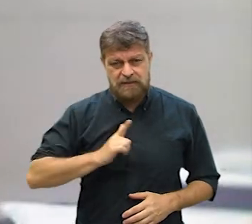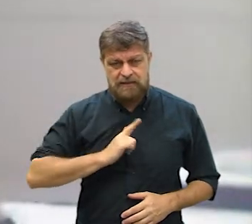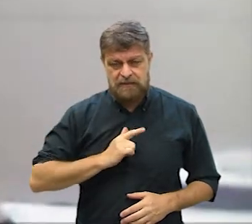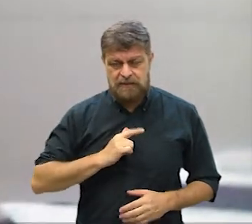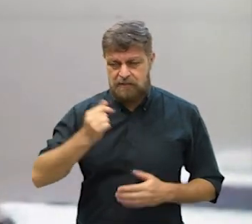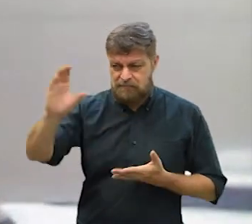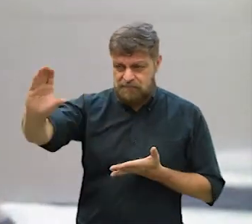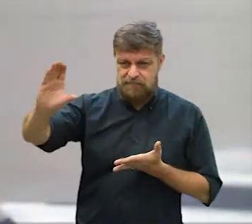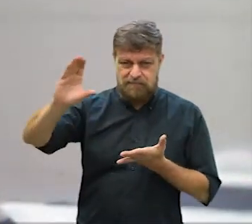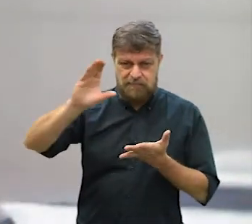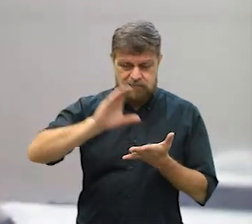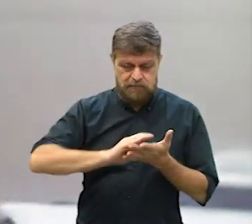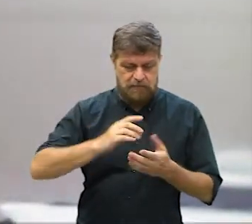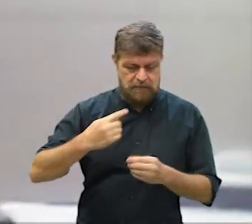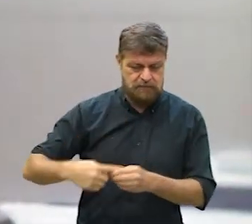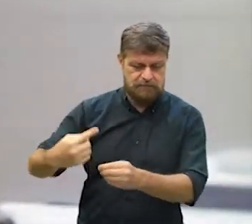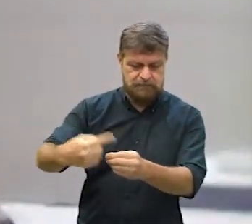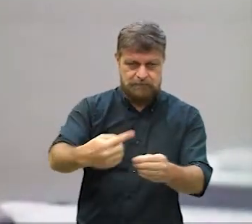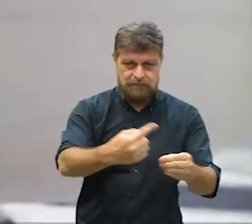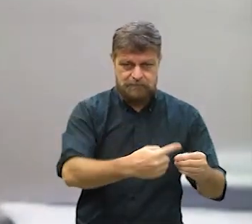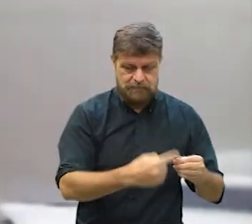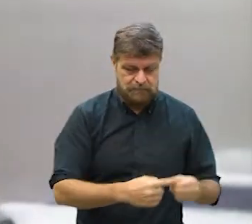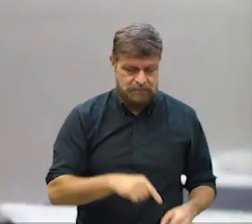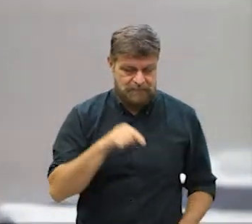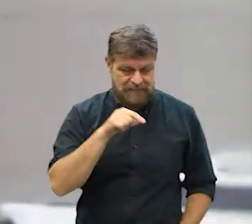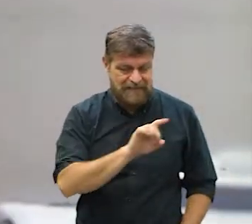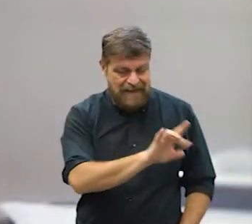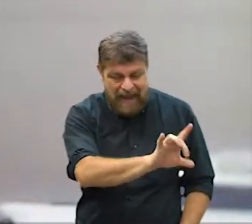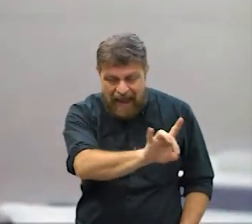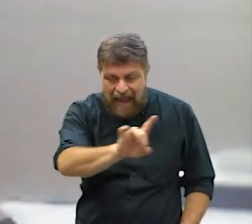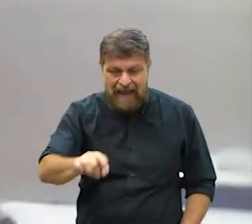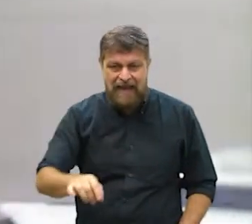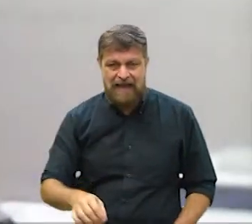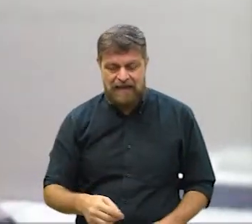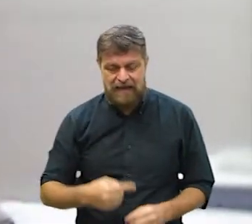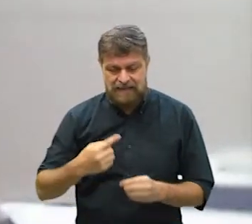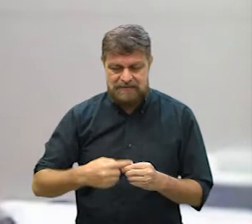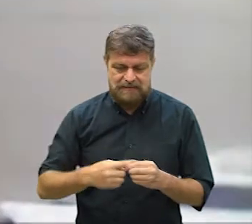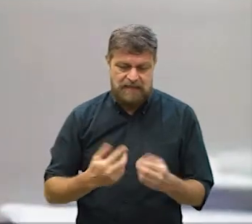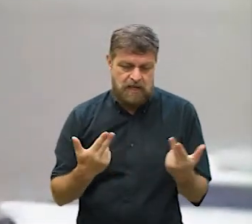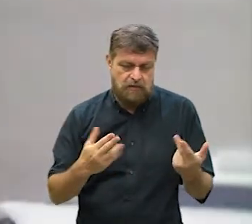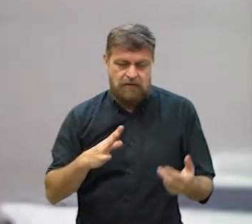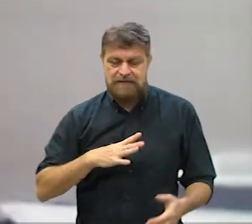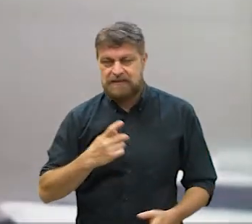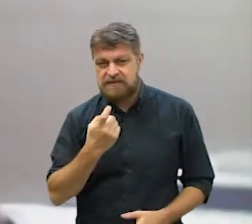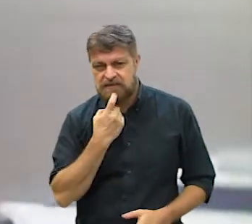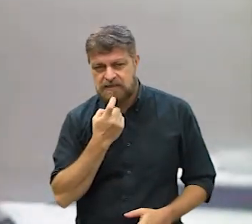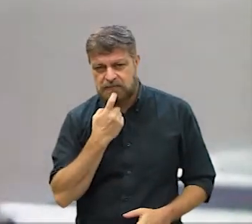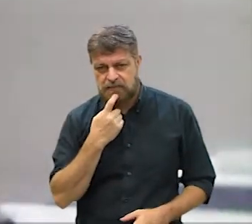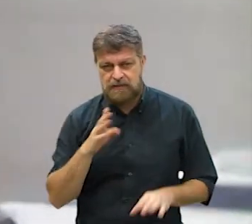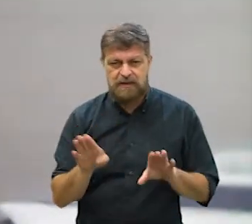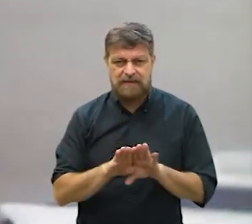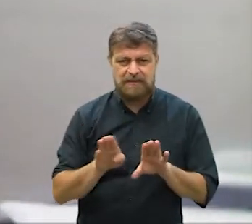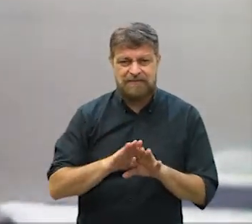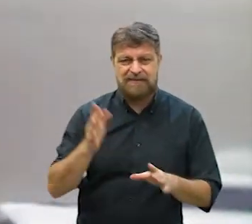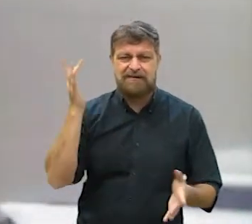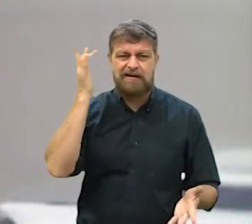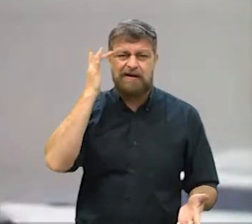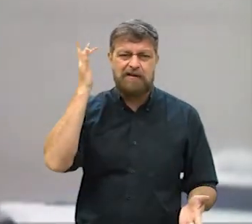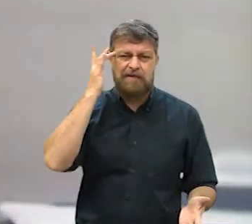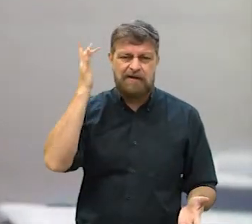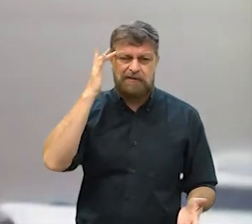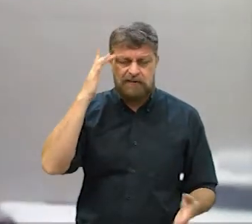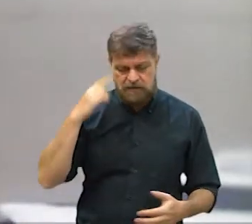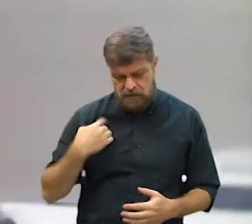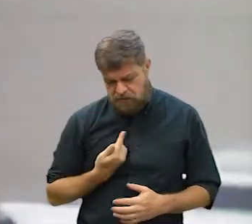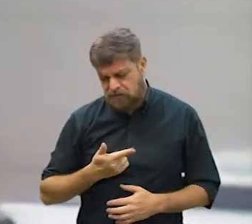passar recurso para os municípios, um município da importância de Campinas, um município com a maturidade que